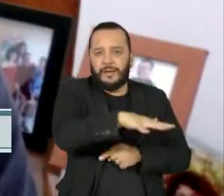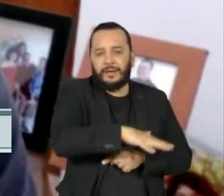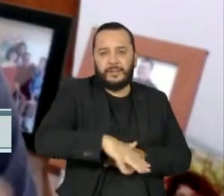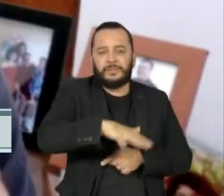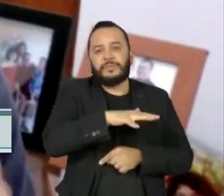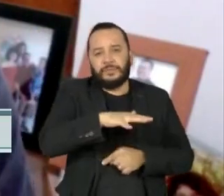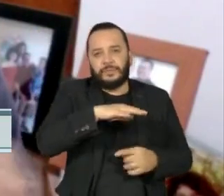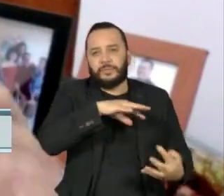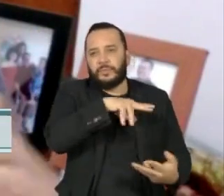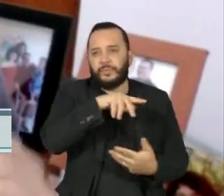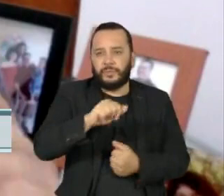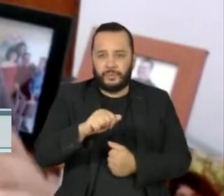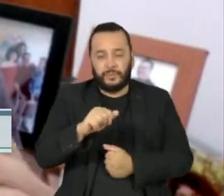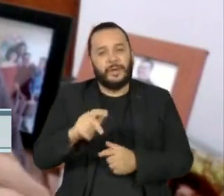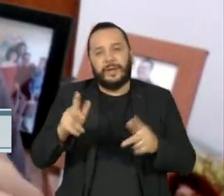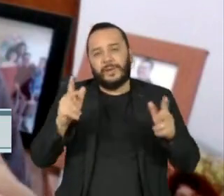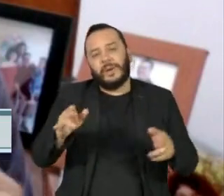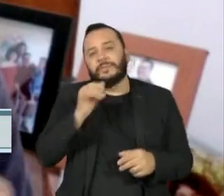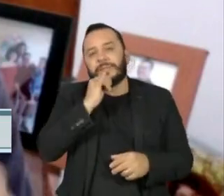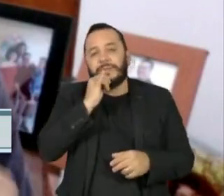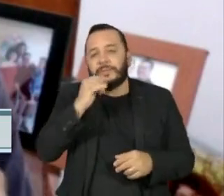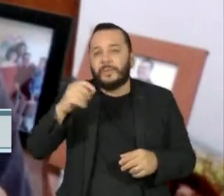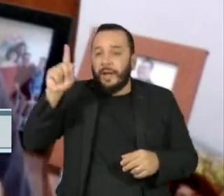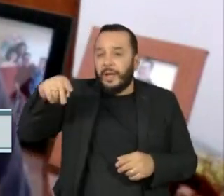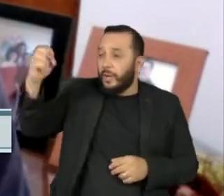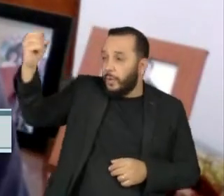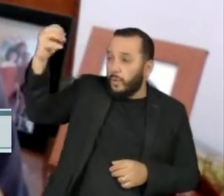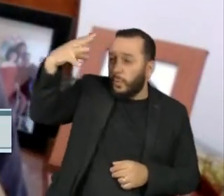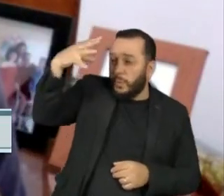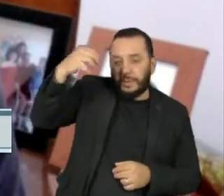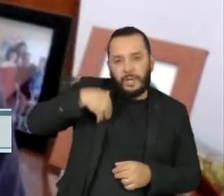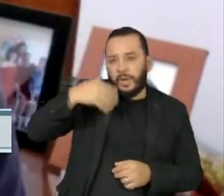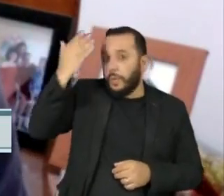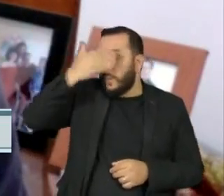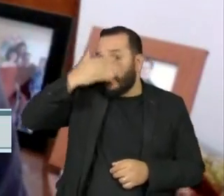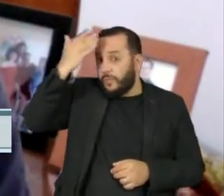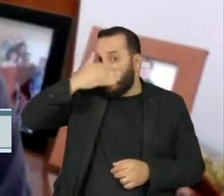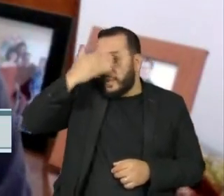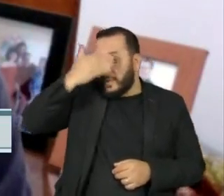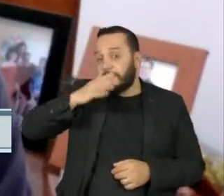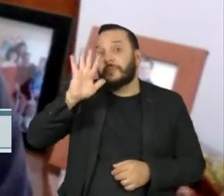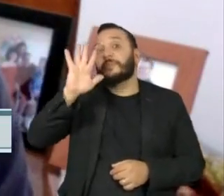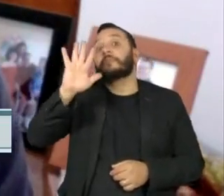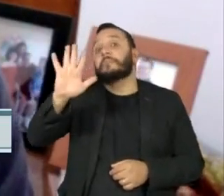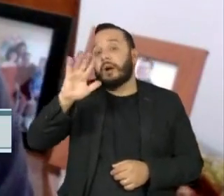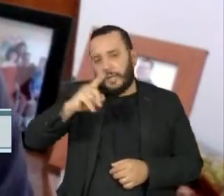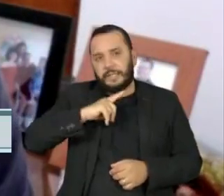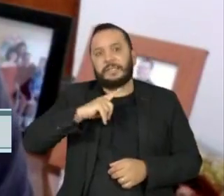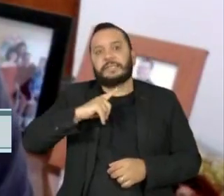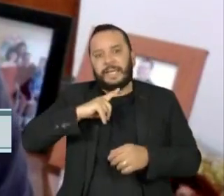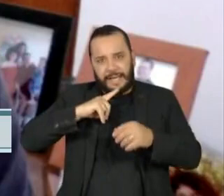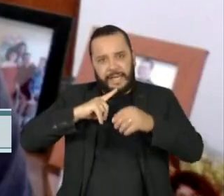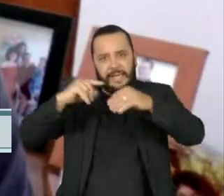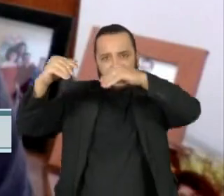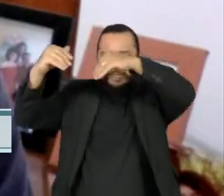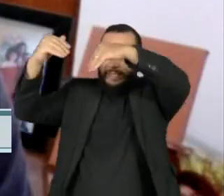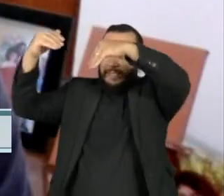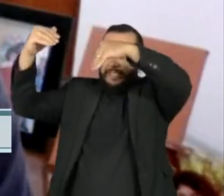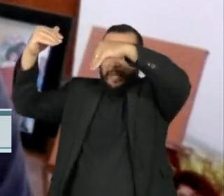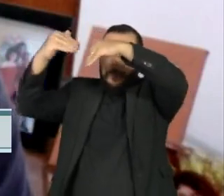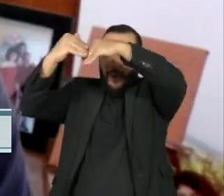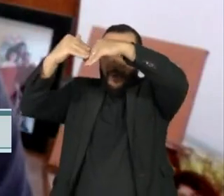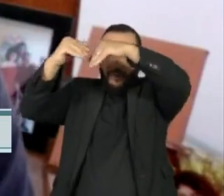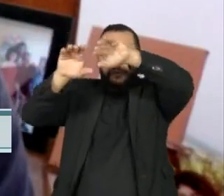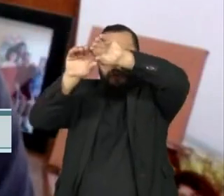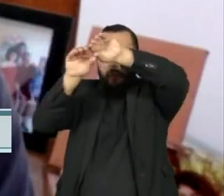uma é como se fosse uma luz invisível só que é uma luz invisível com muita energia então essa energia em excesso